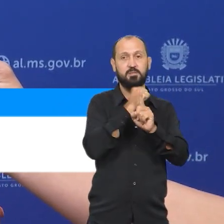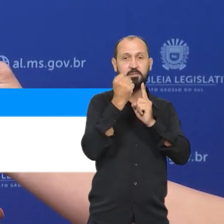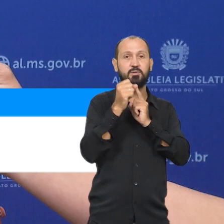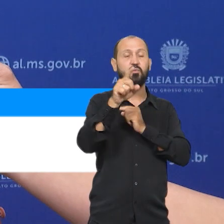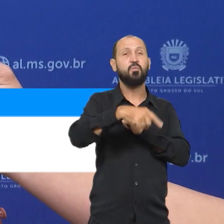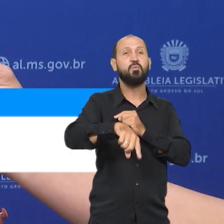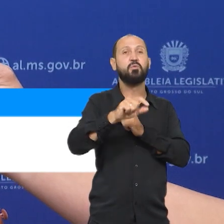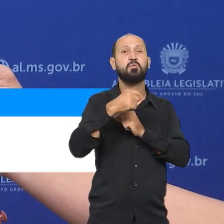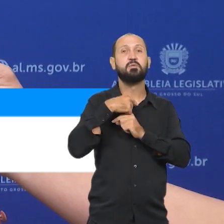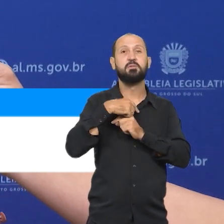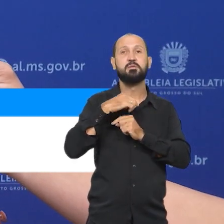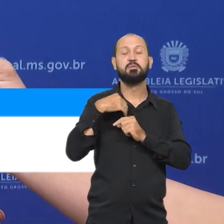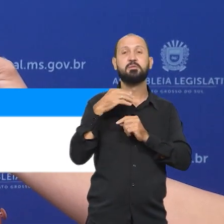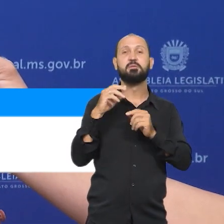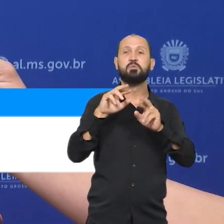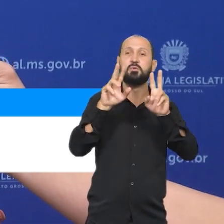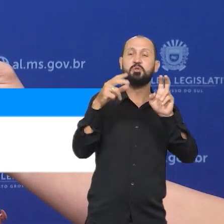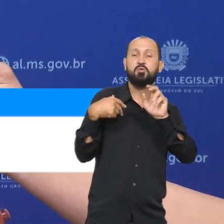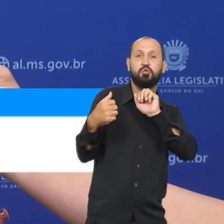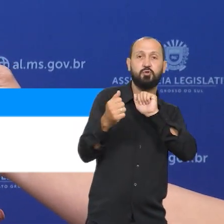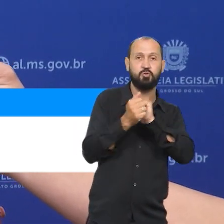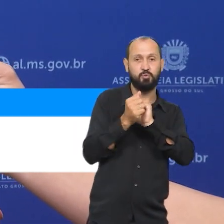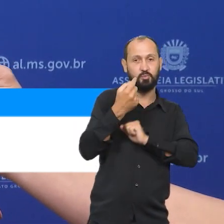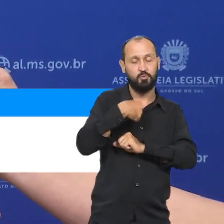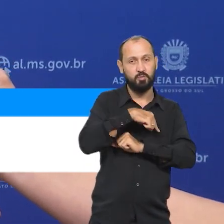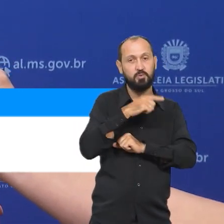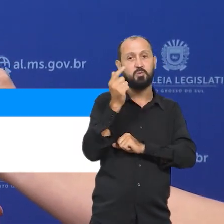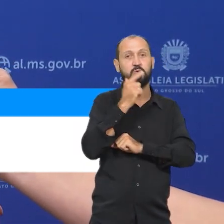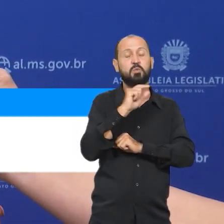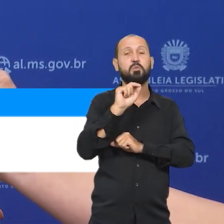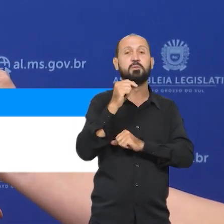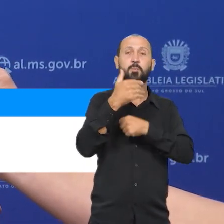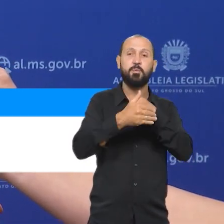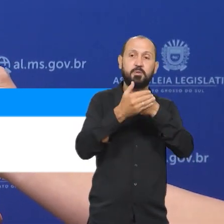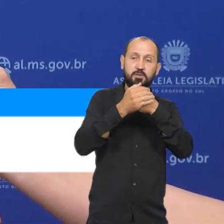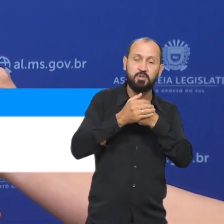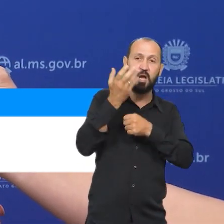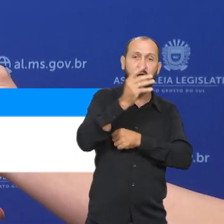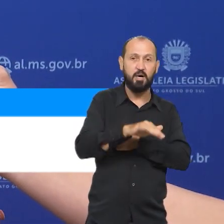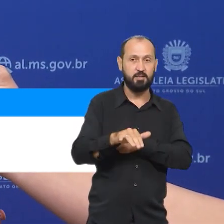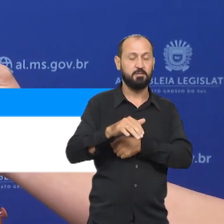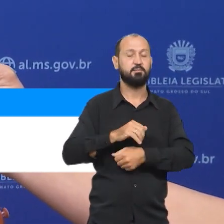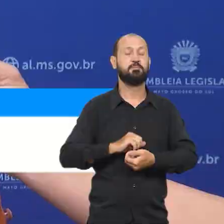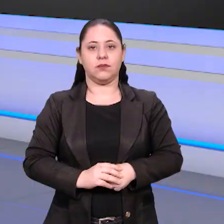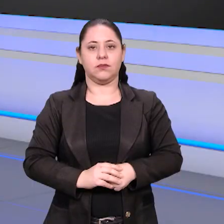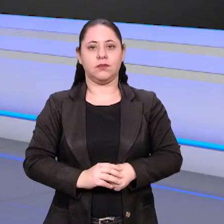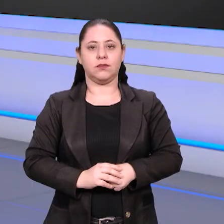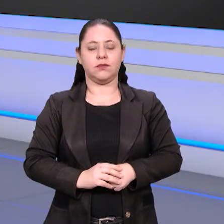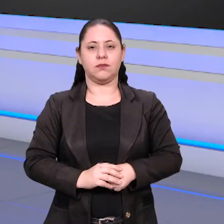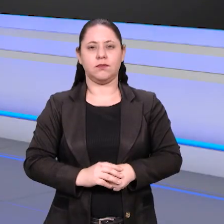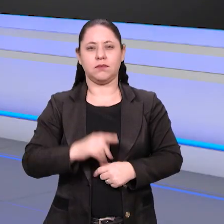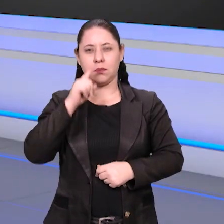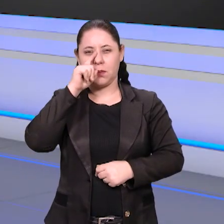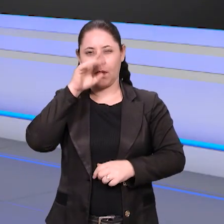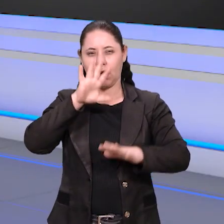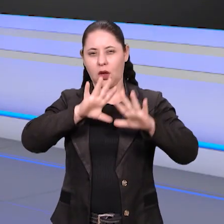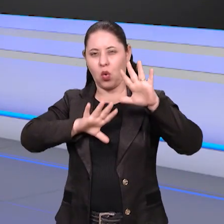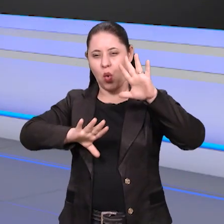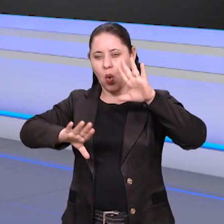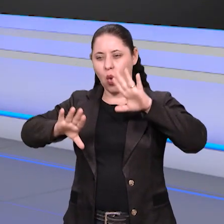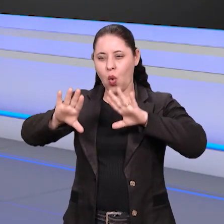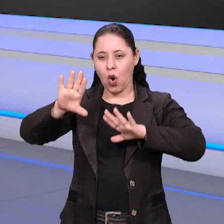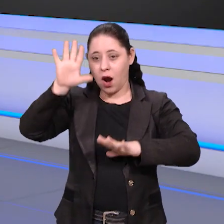toda a sociedade, que você se engane nessa causa junto conosco, para que nós possamos proteger as nossas crianças. Perigosa